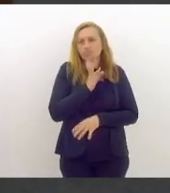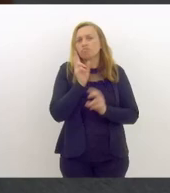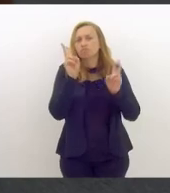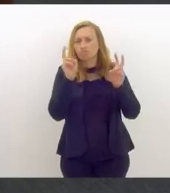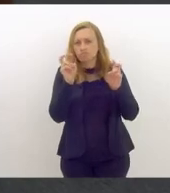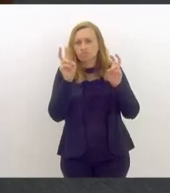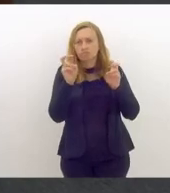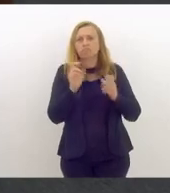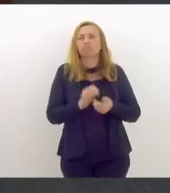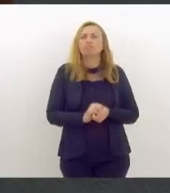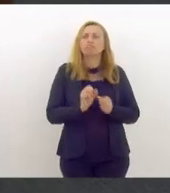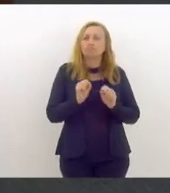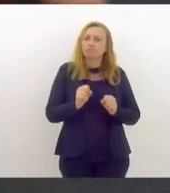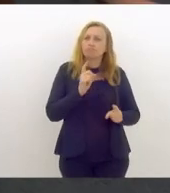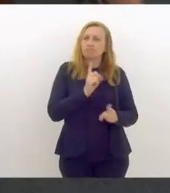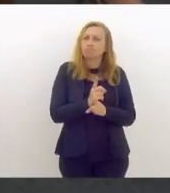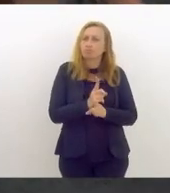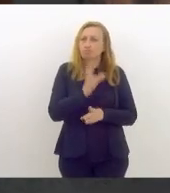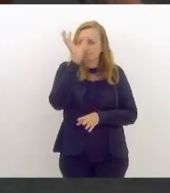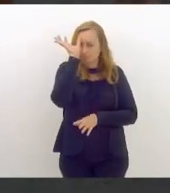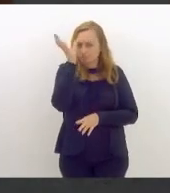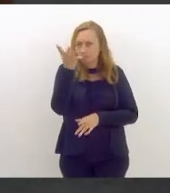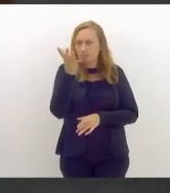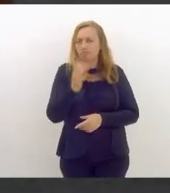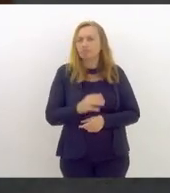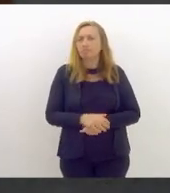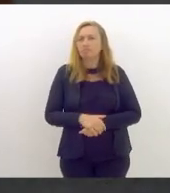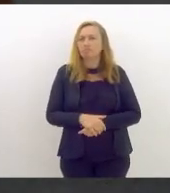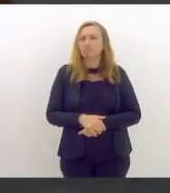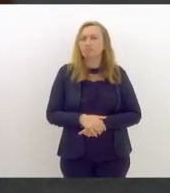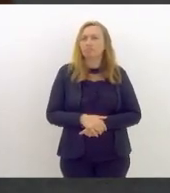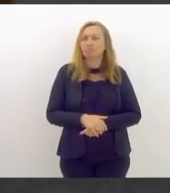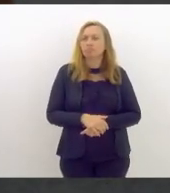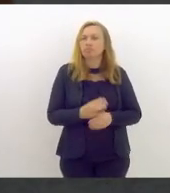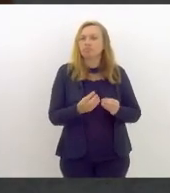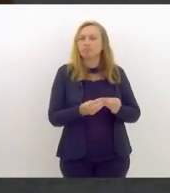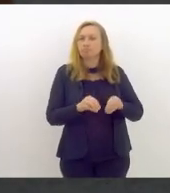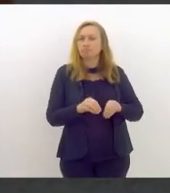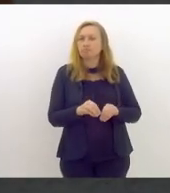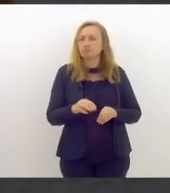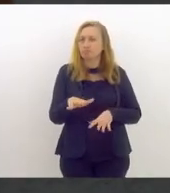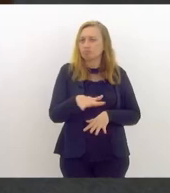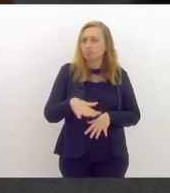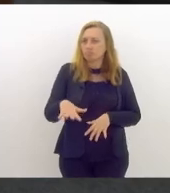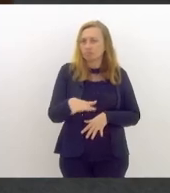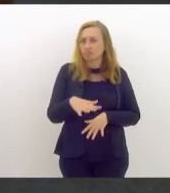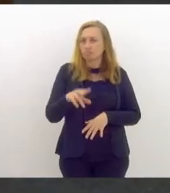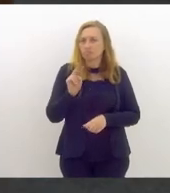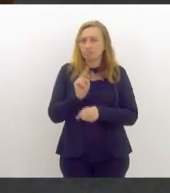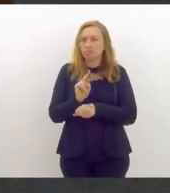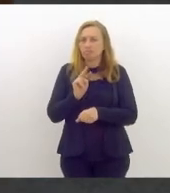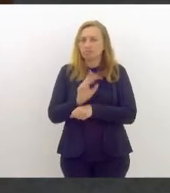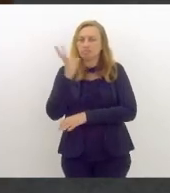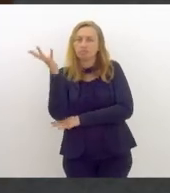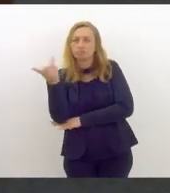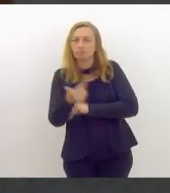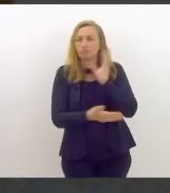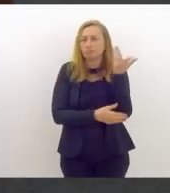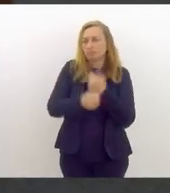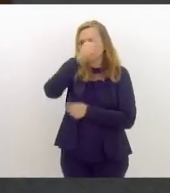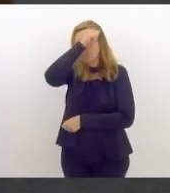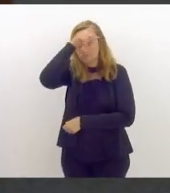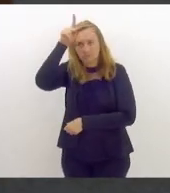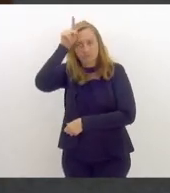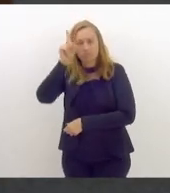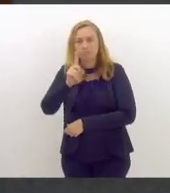questões específicas, a gente pode encontrar uma solução sem acabar com uma unidade de proteção integral. Até porque, presidente, os prefeitos não devem estar